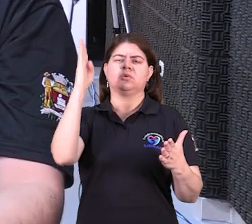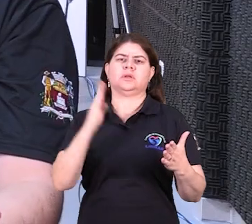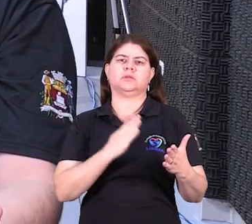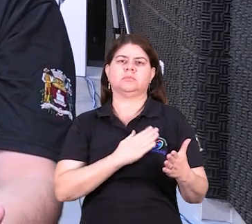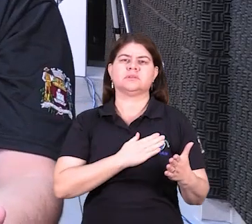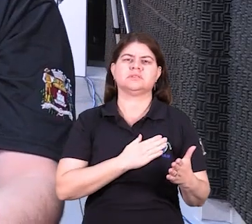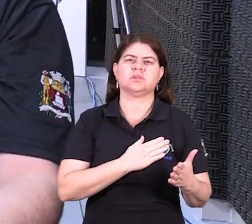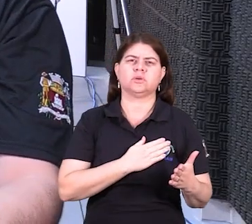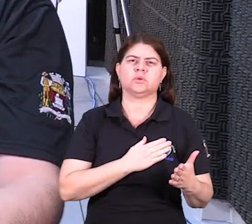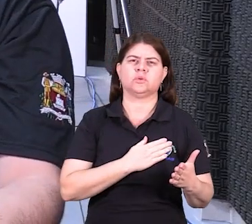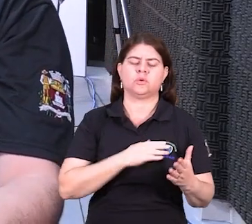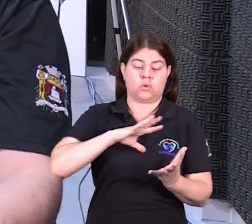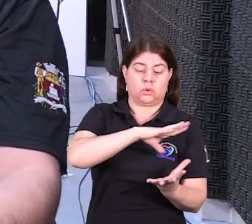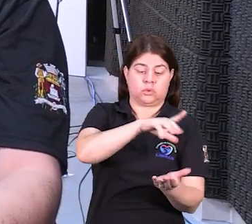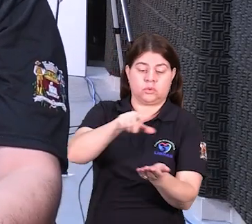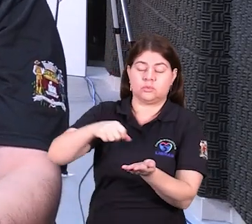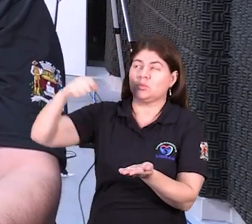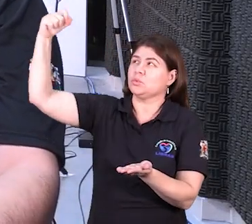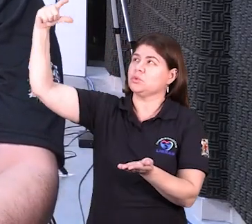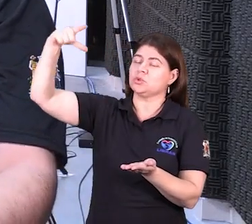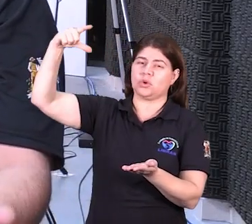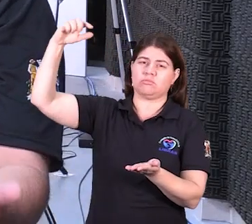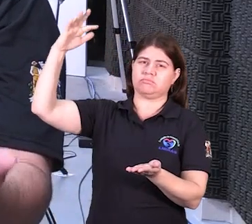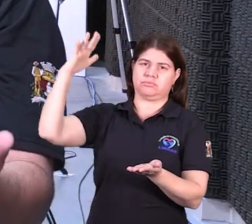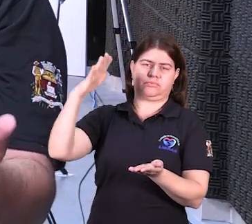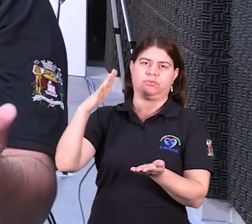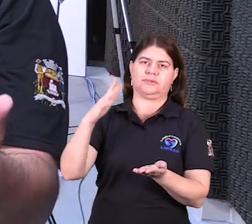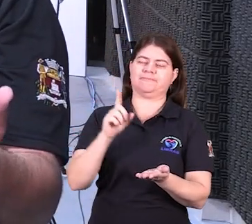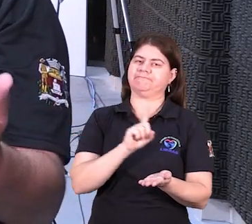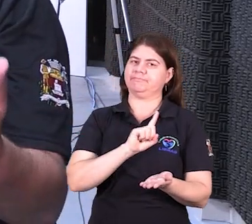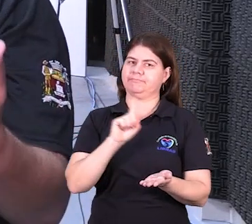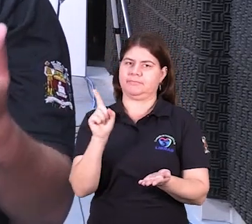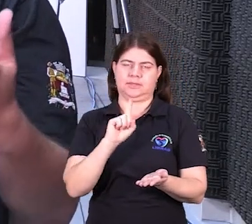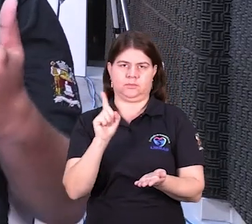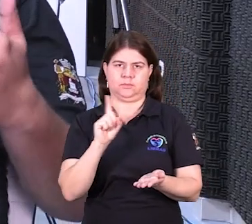sol físico, o sol que ilumina a Terra, que seria aqui.